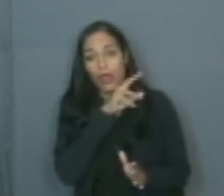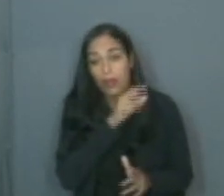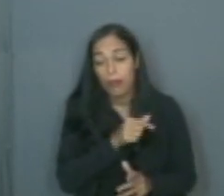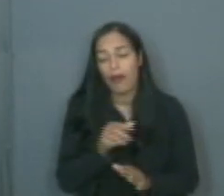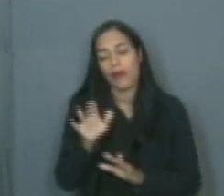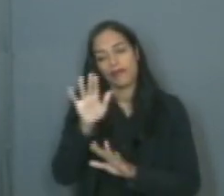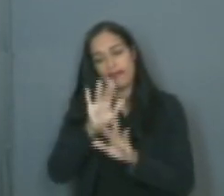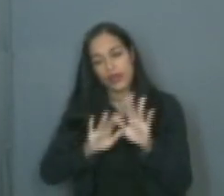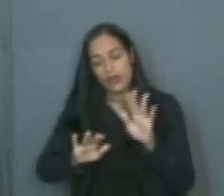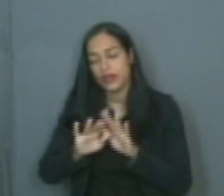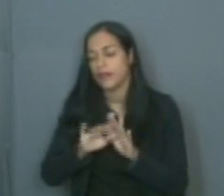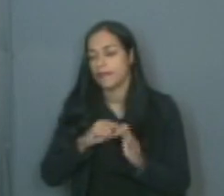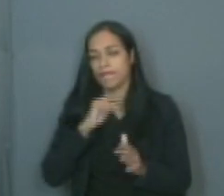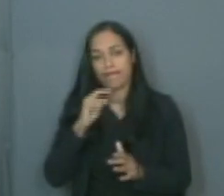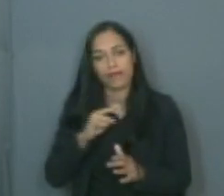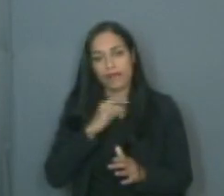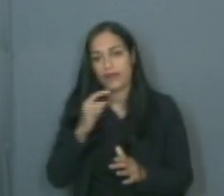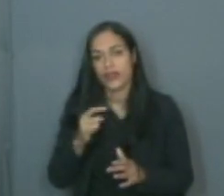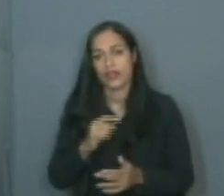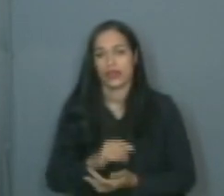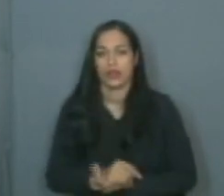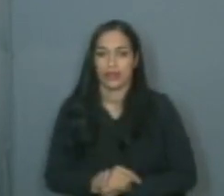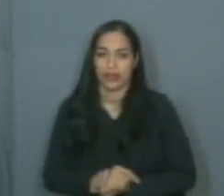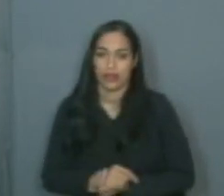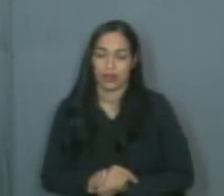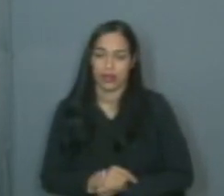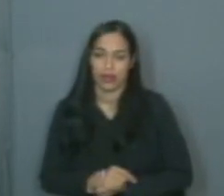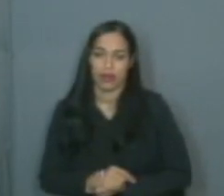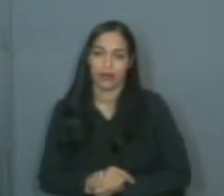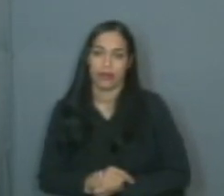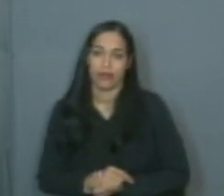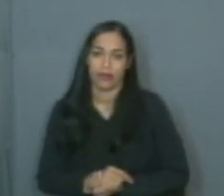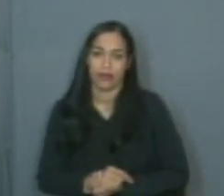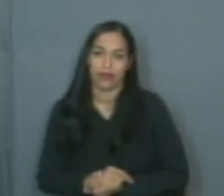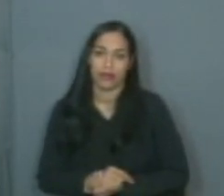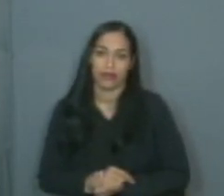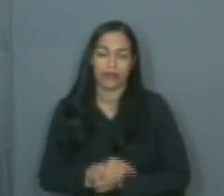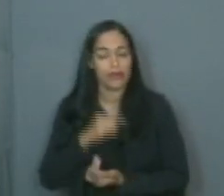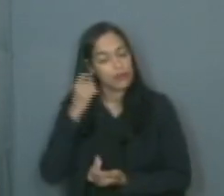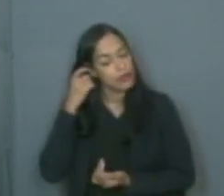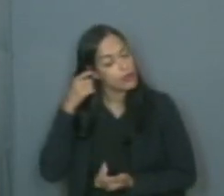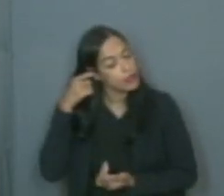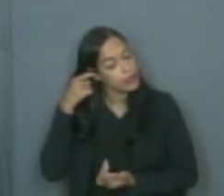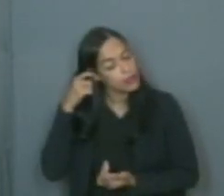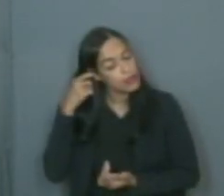bem cuidado, não conseguisse fazer. Mas o maltrato faz com que